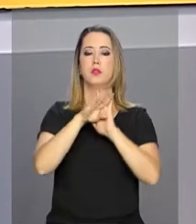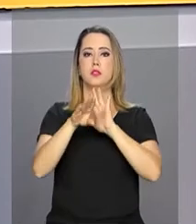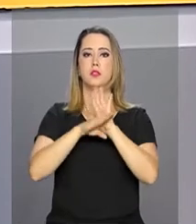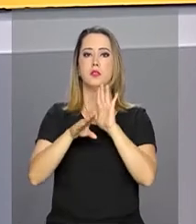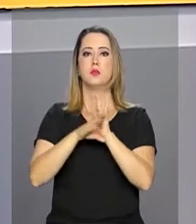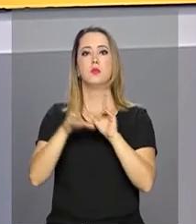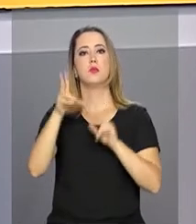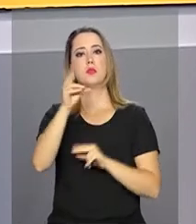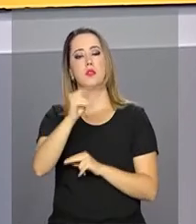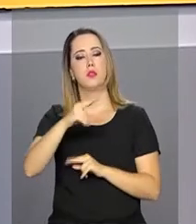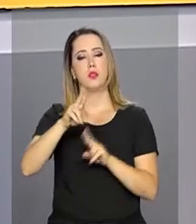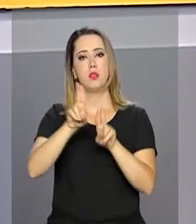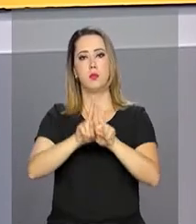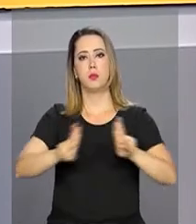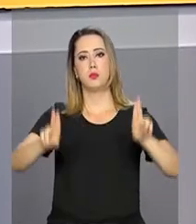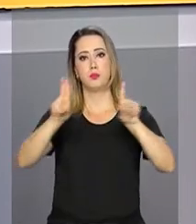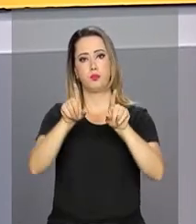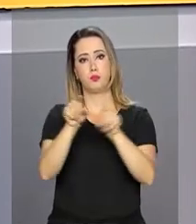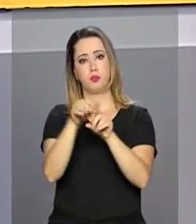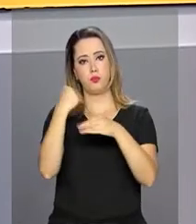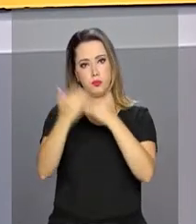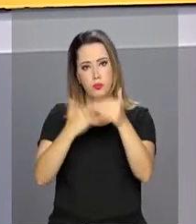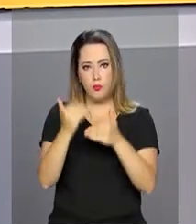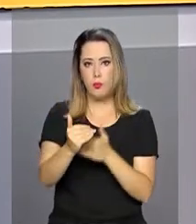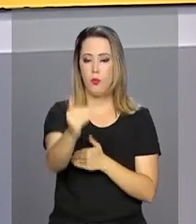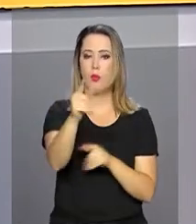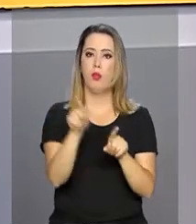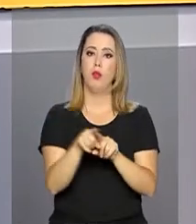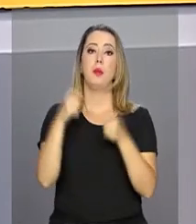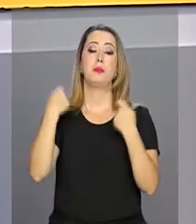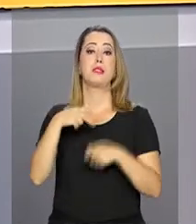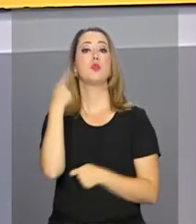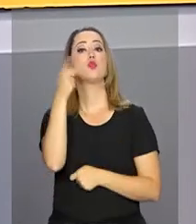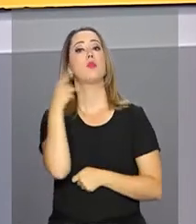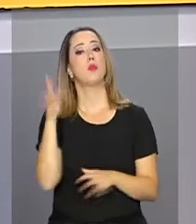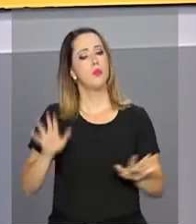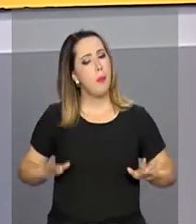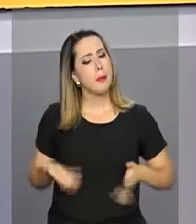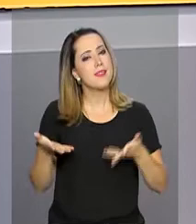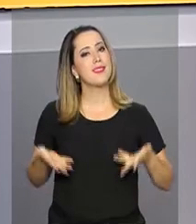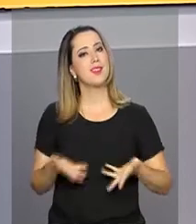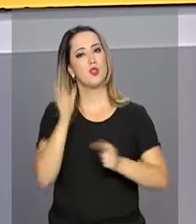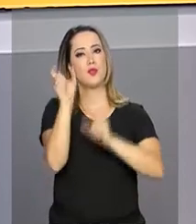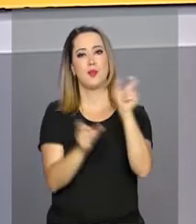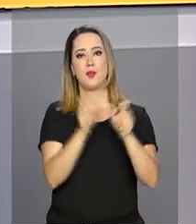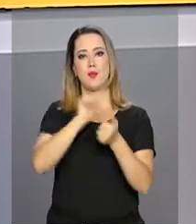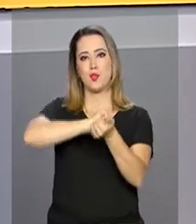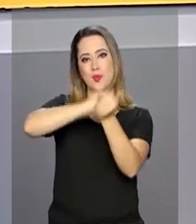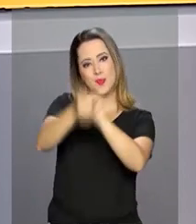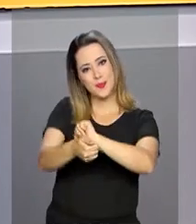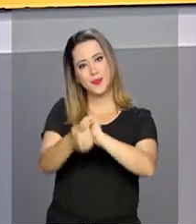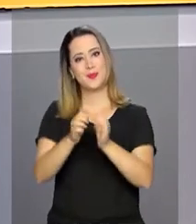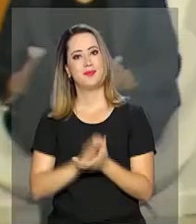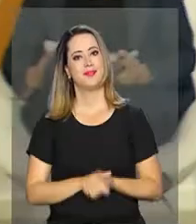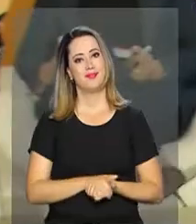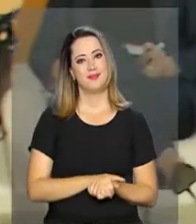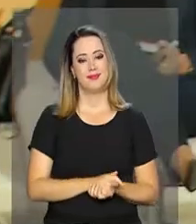para o desenvolvimento o estudo mostra que é preciso políticas públicas para incentivar a prática esportiva